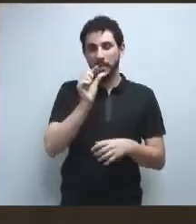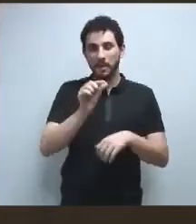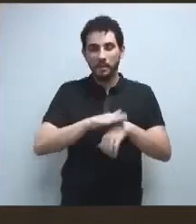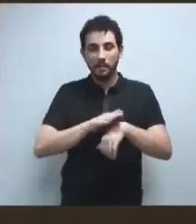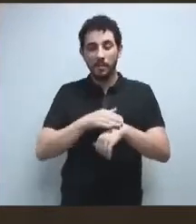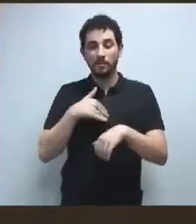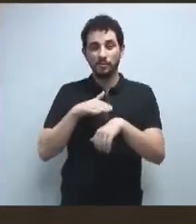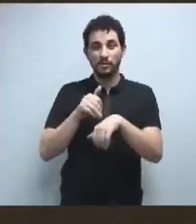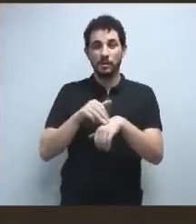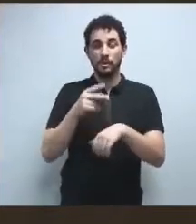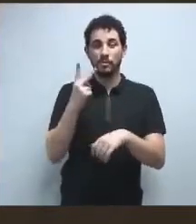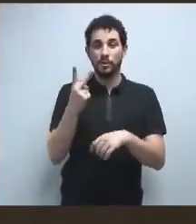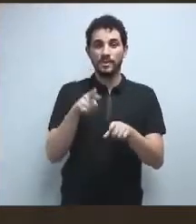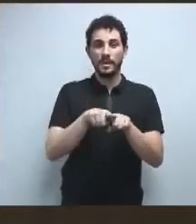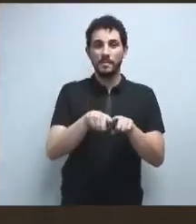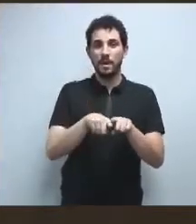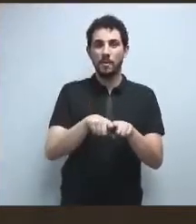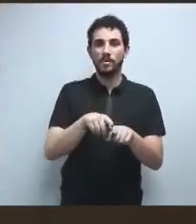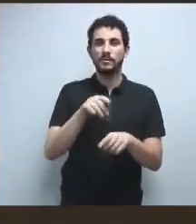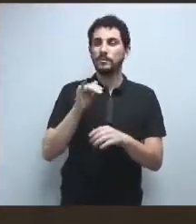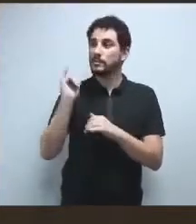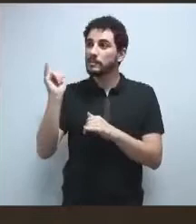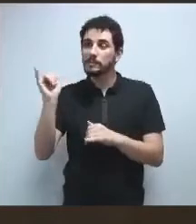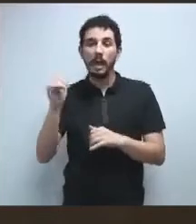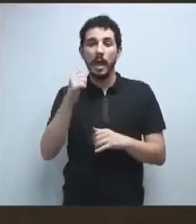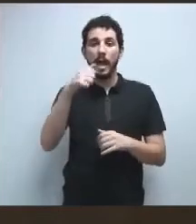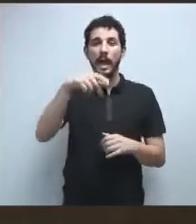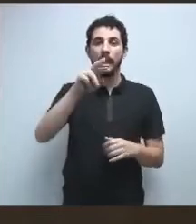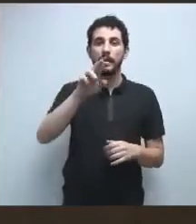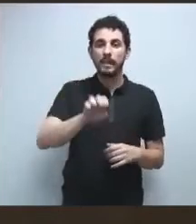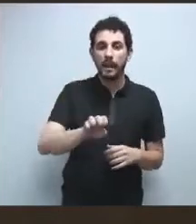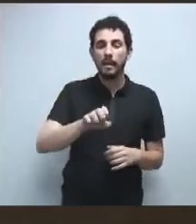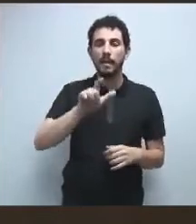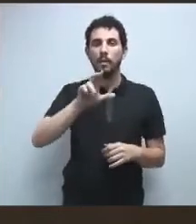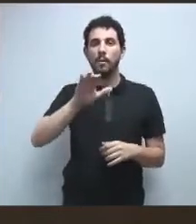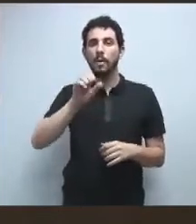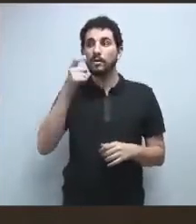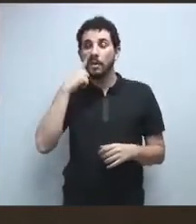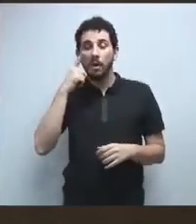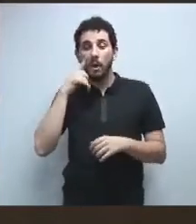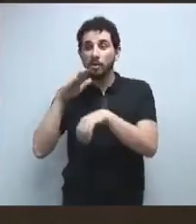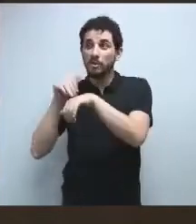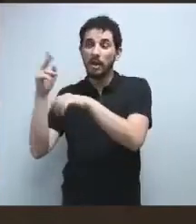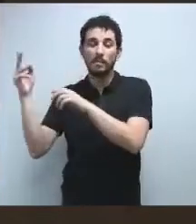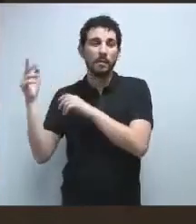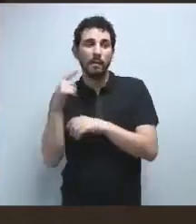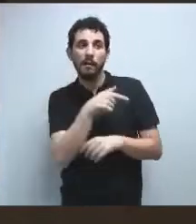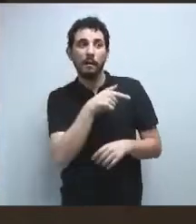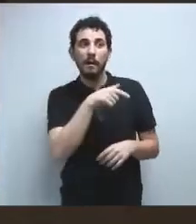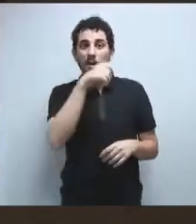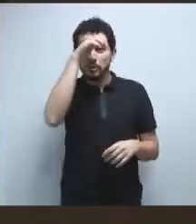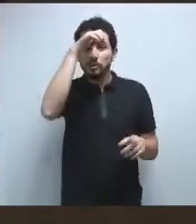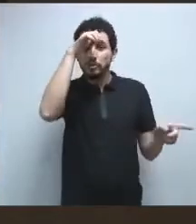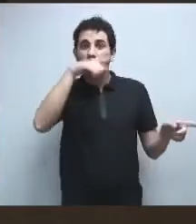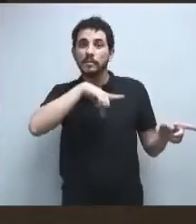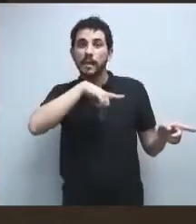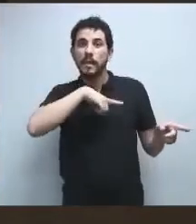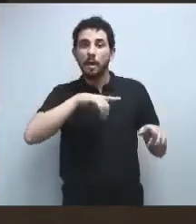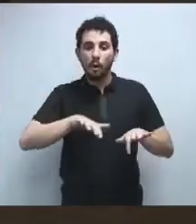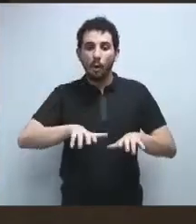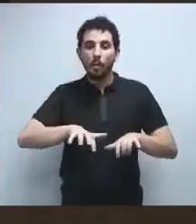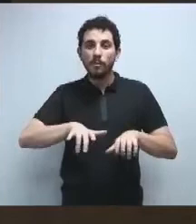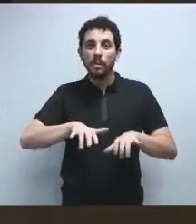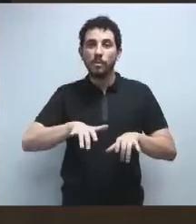dois irmãos andré lucas o que o fleury tem um computador que